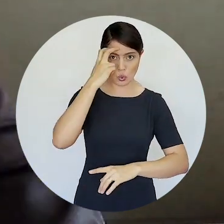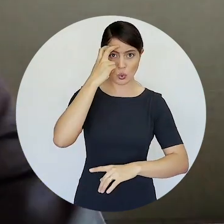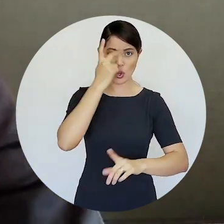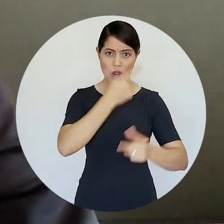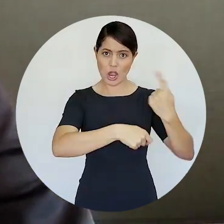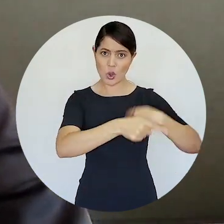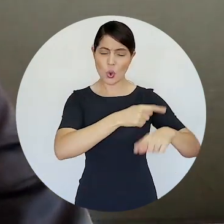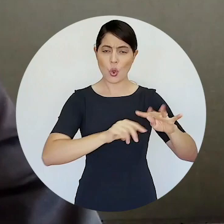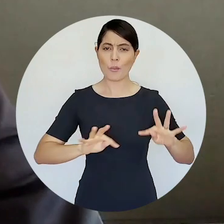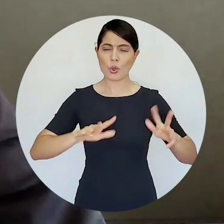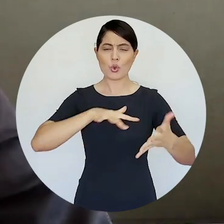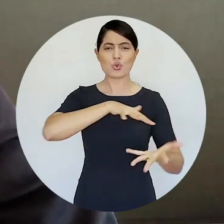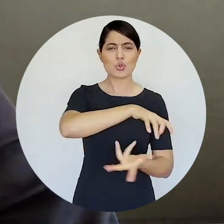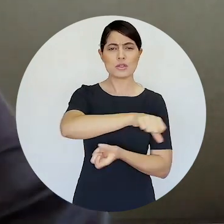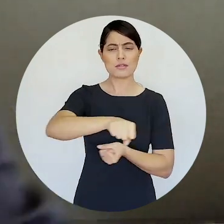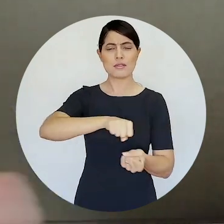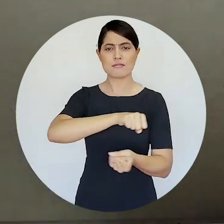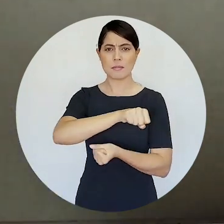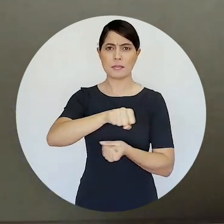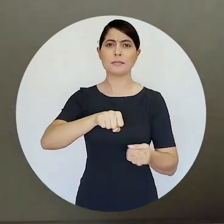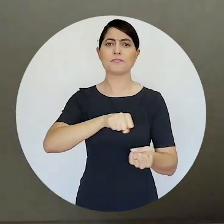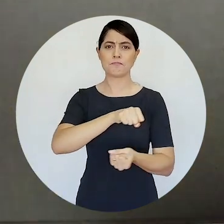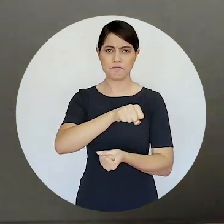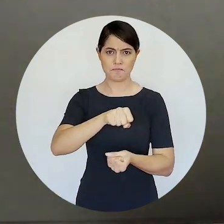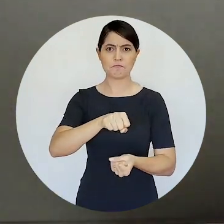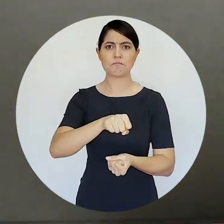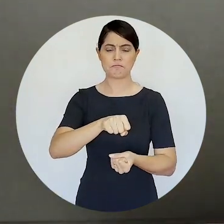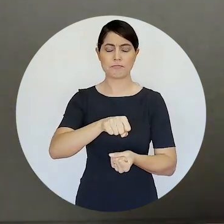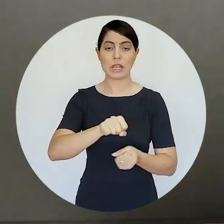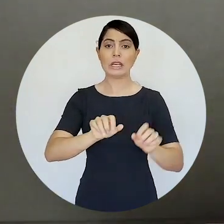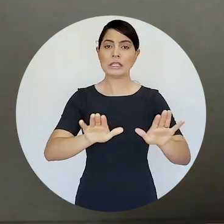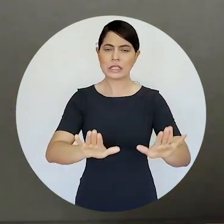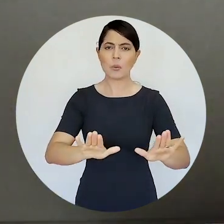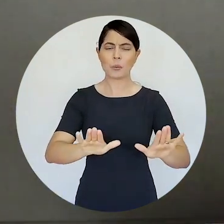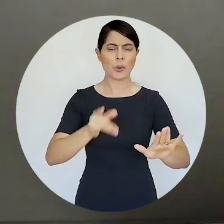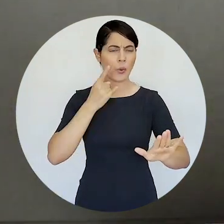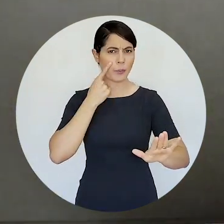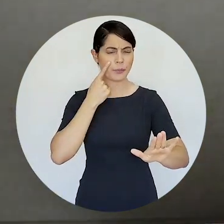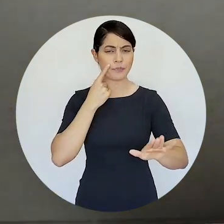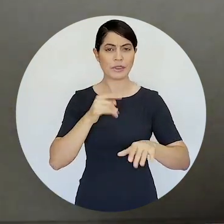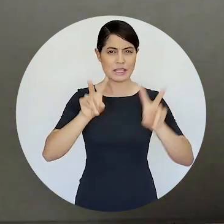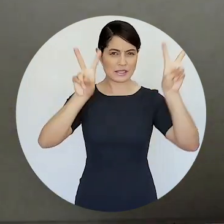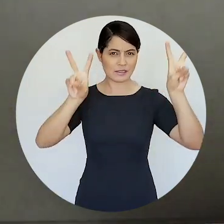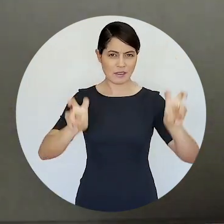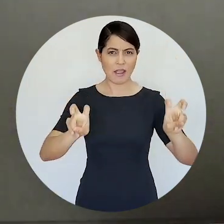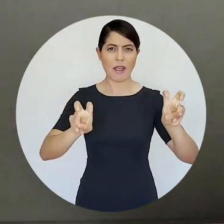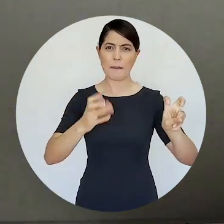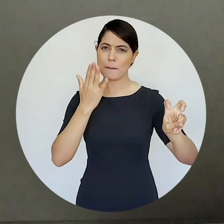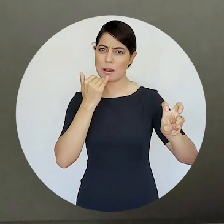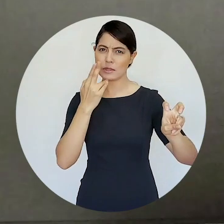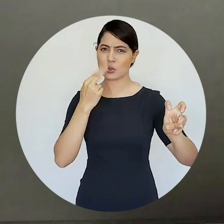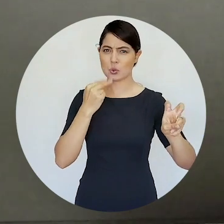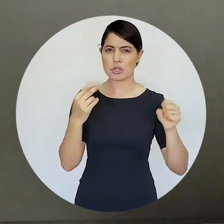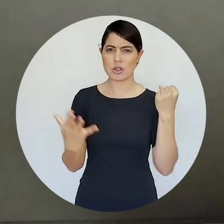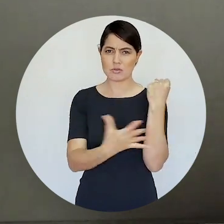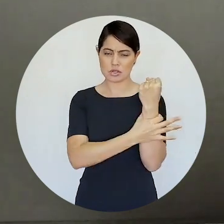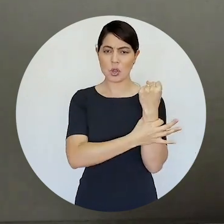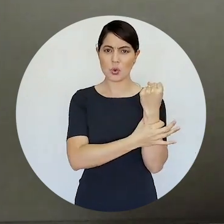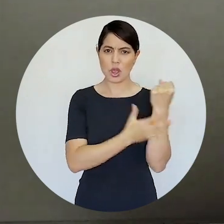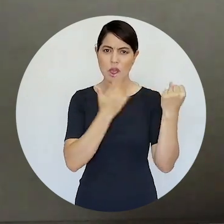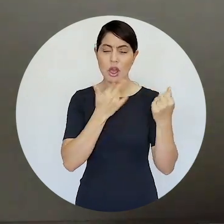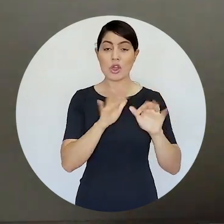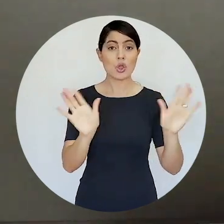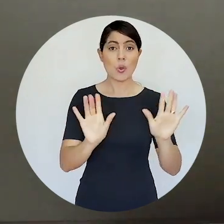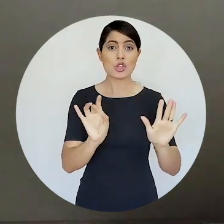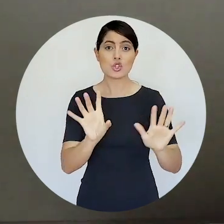socialmente sustentáveis. Ou seja, quando a gente fala em segurança alimentar, a gente não está falando de uma produção agrícola voltada à alimentação humana